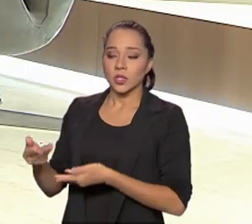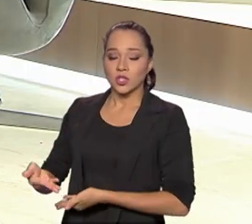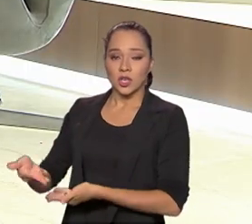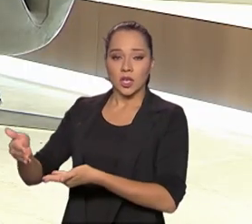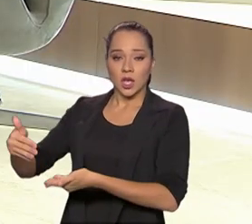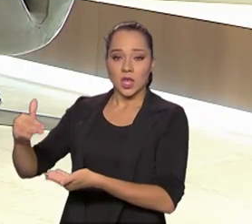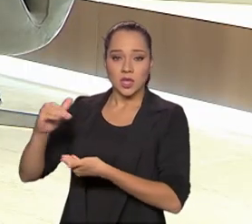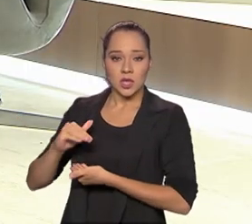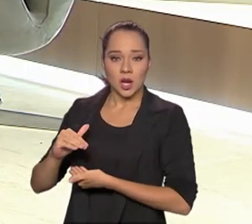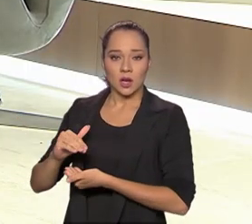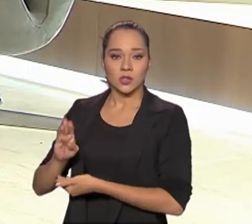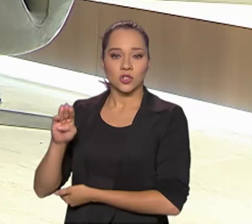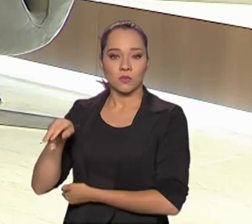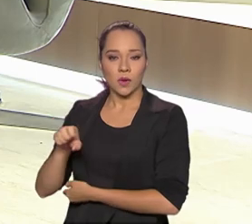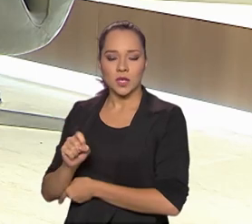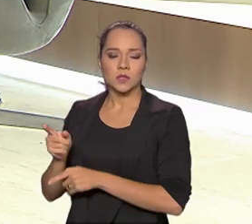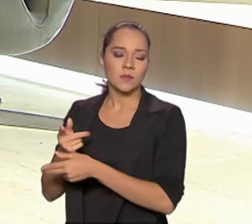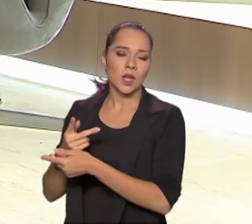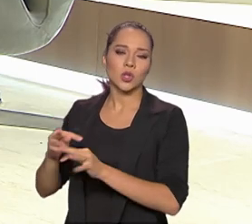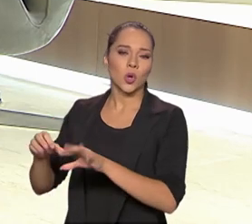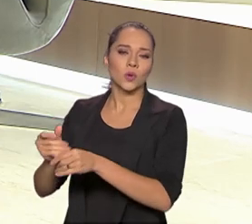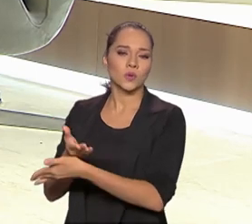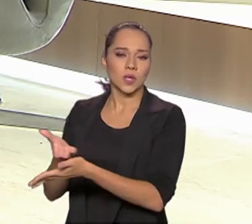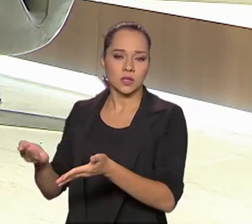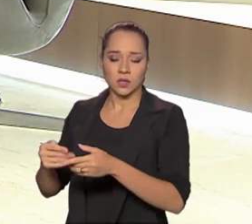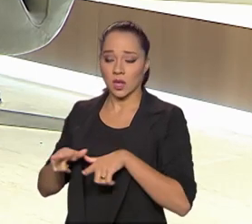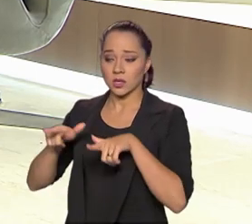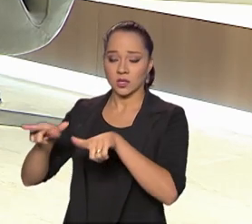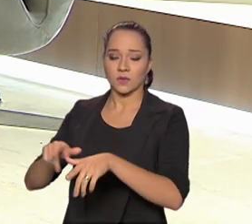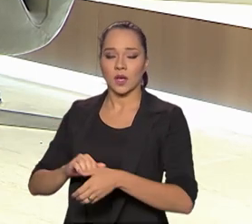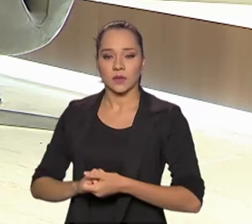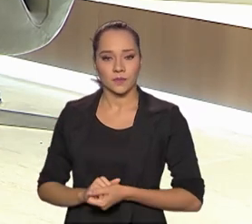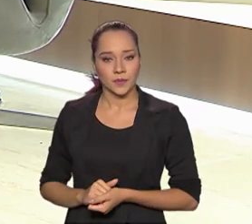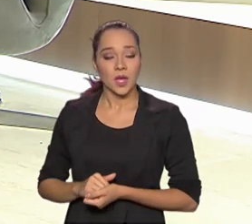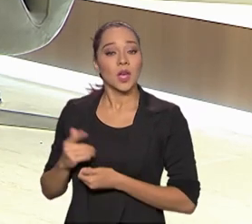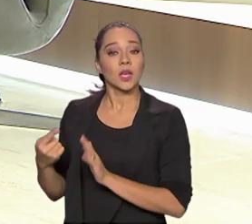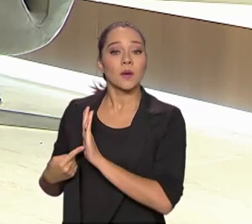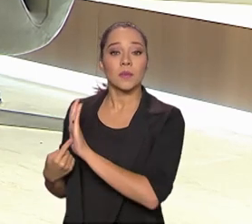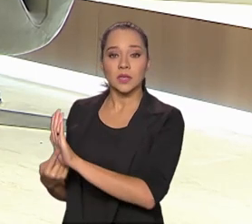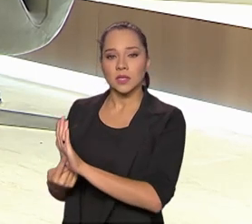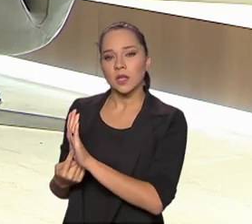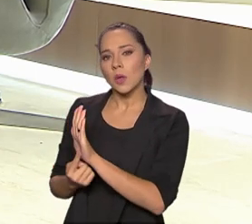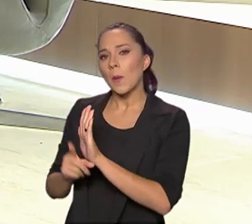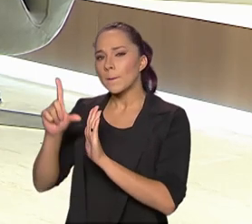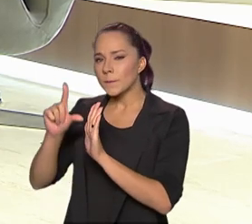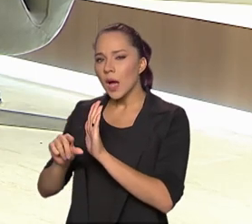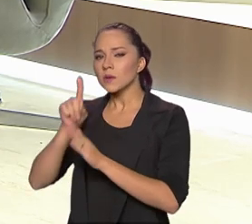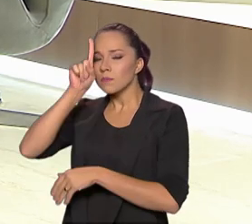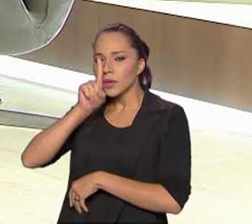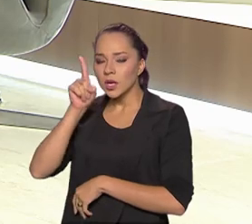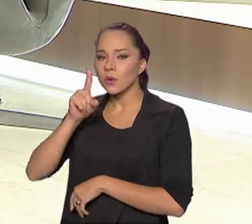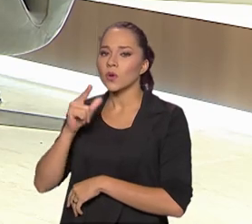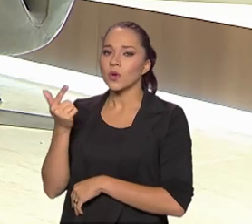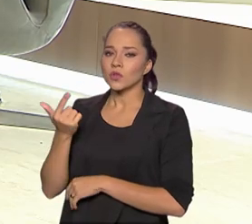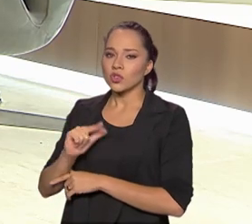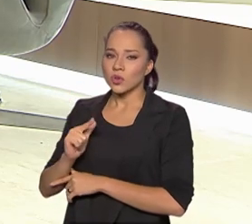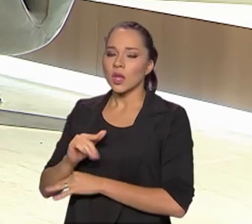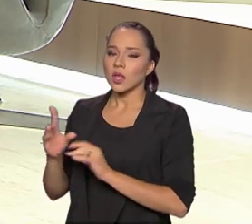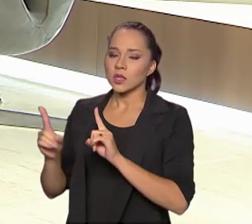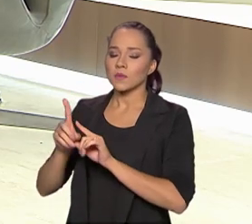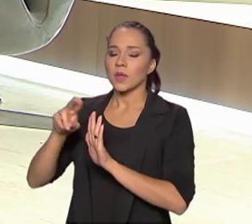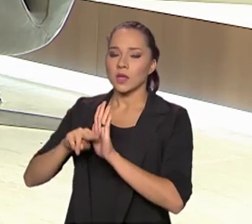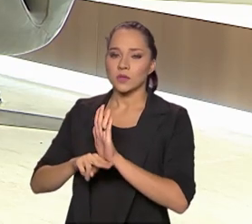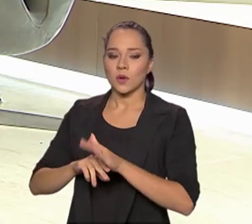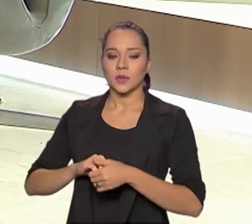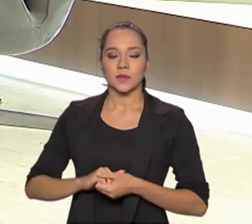bens para todos esses operadores que forem certificados e que apresentam baixo risco de não atendimento às